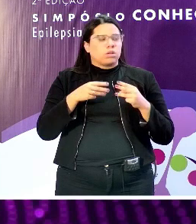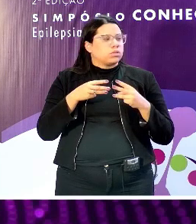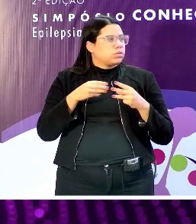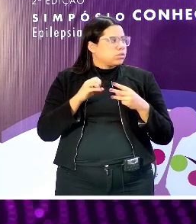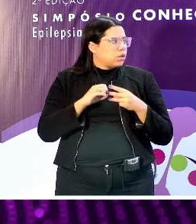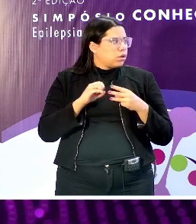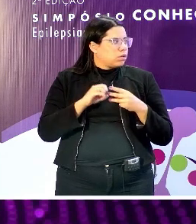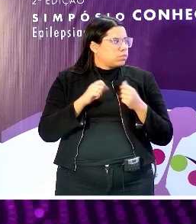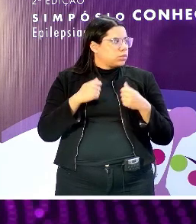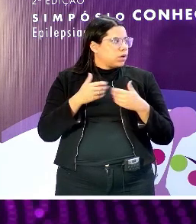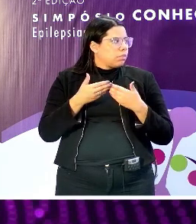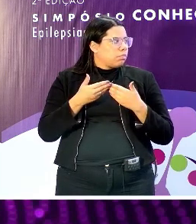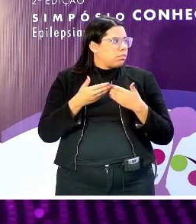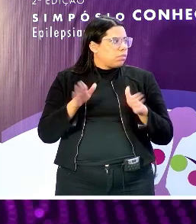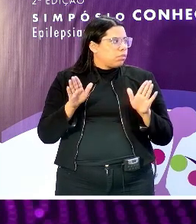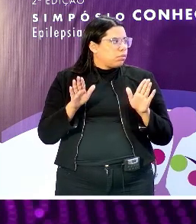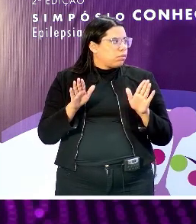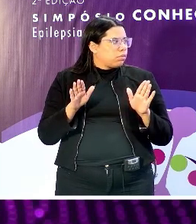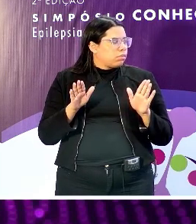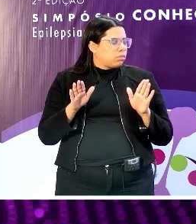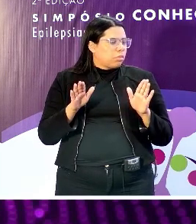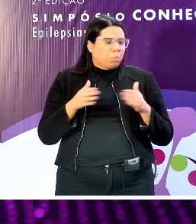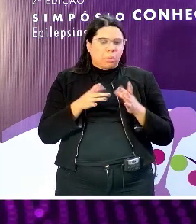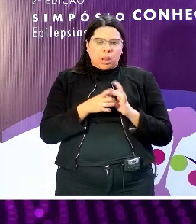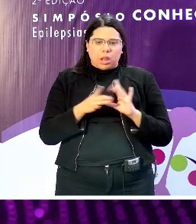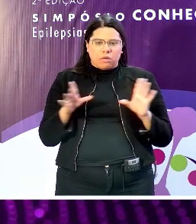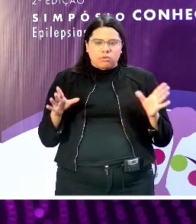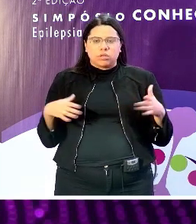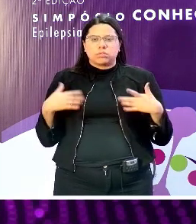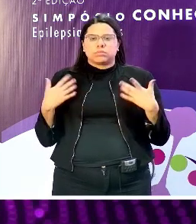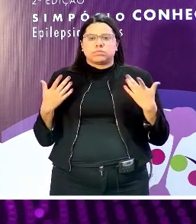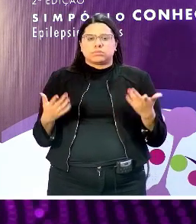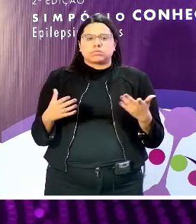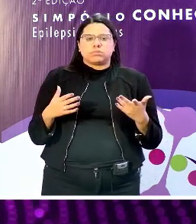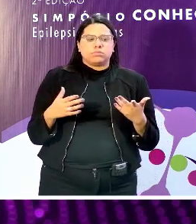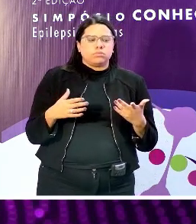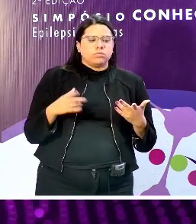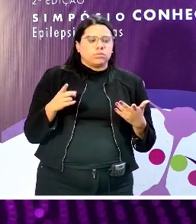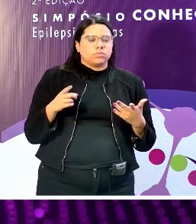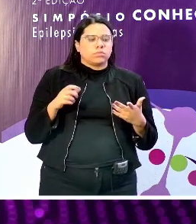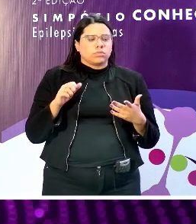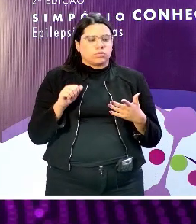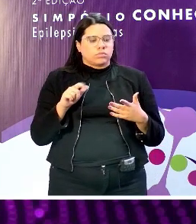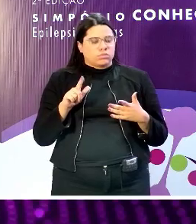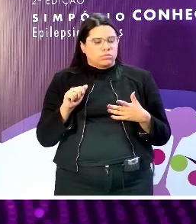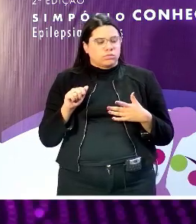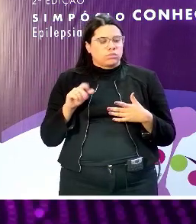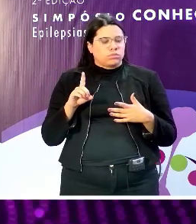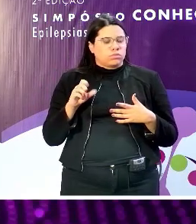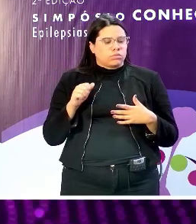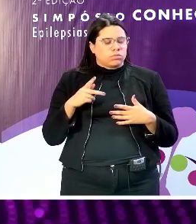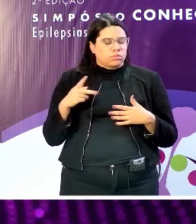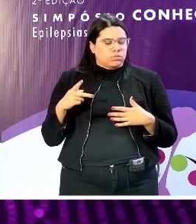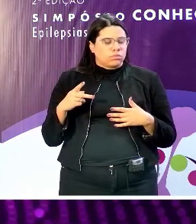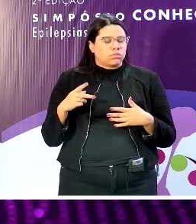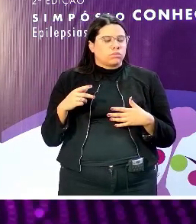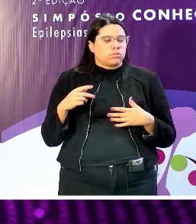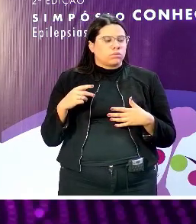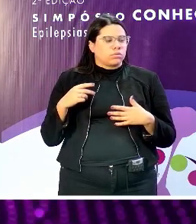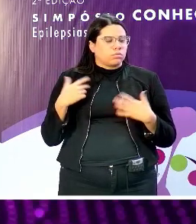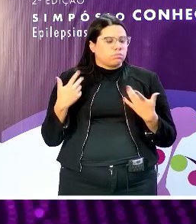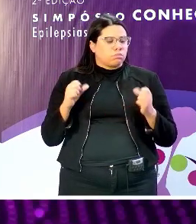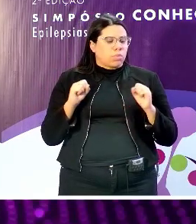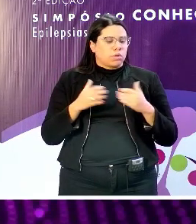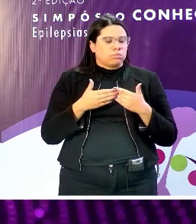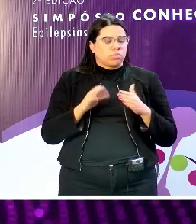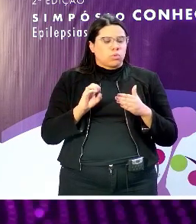estejam abertos, acessíveis. Então, a HDAC ele pode manter fechado ou aberto, e isso vai alterar a